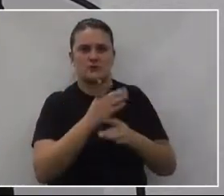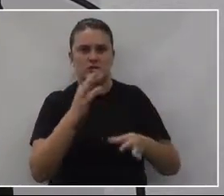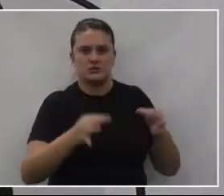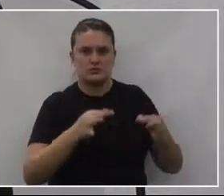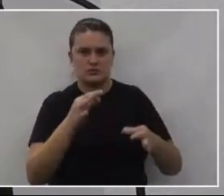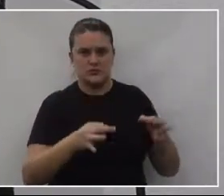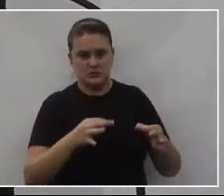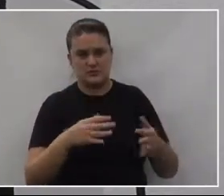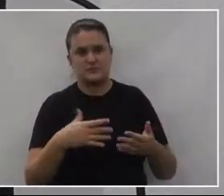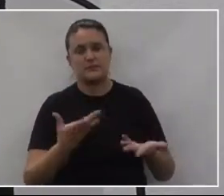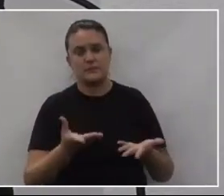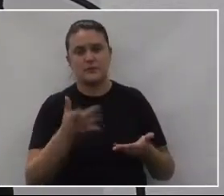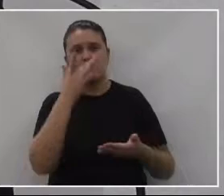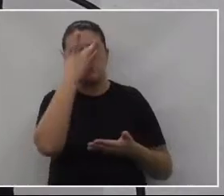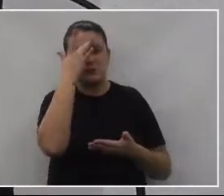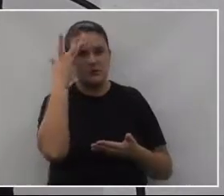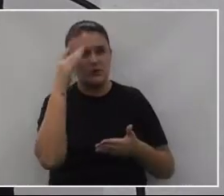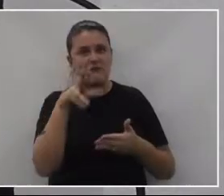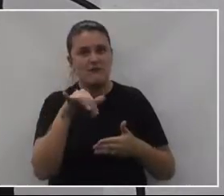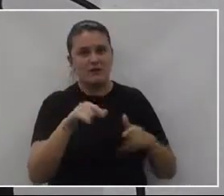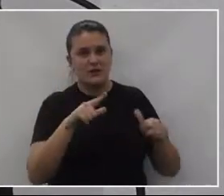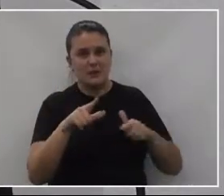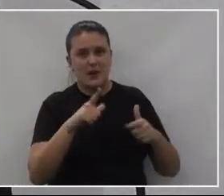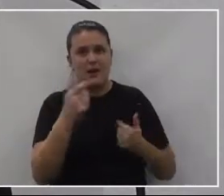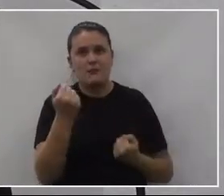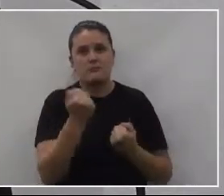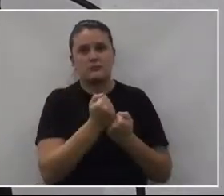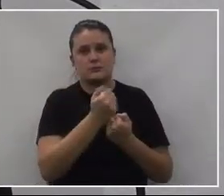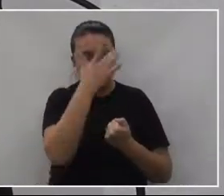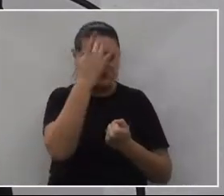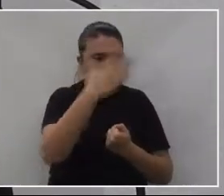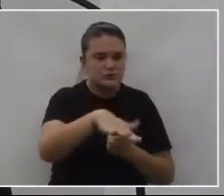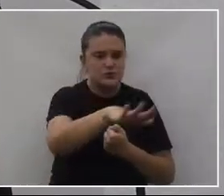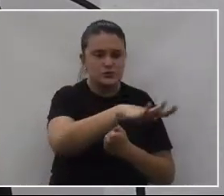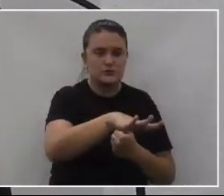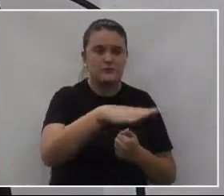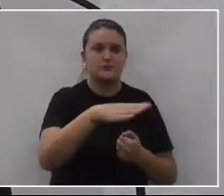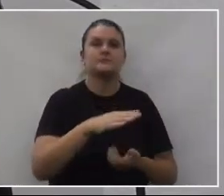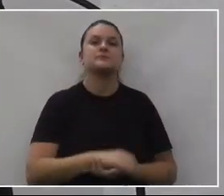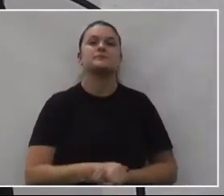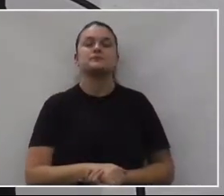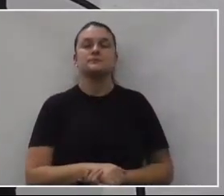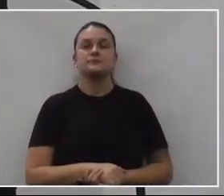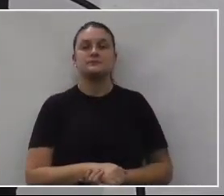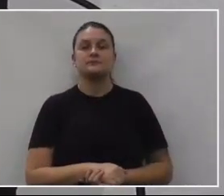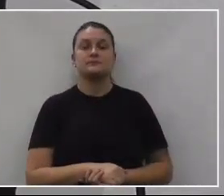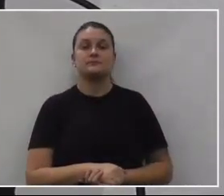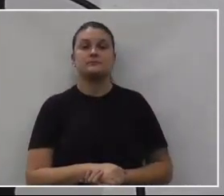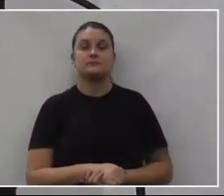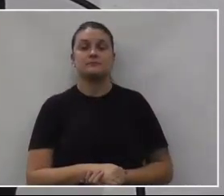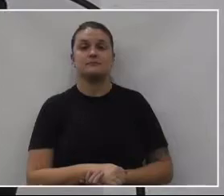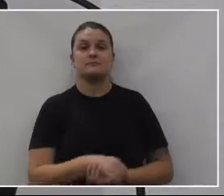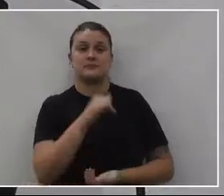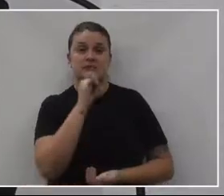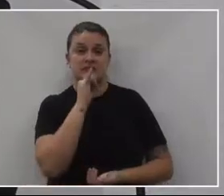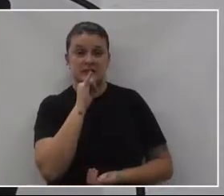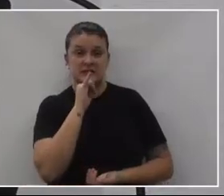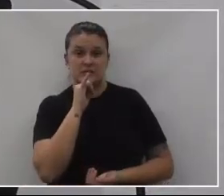dessas pessoas. Mas vejam, a batalha é muito complicada, porque no dia seguinte, esse menino, por exemplo,